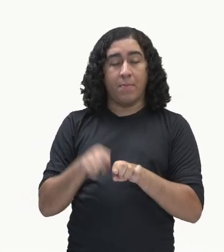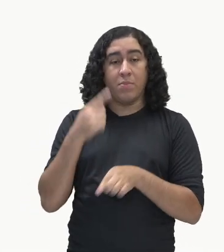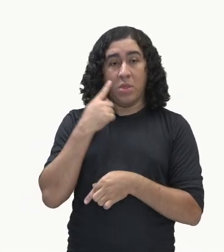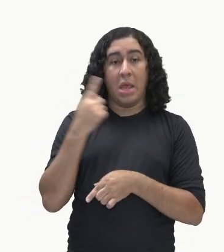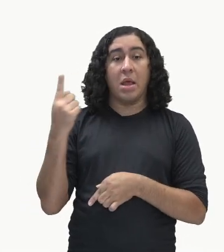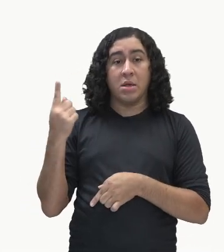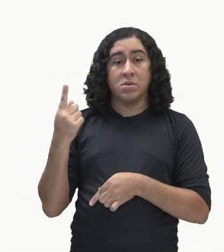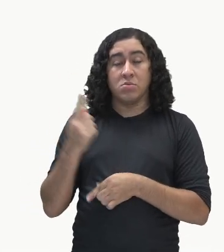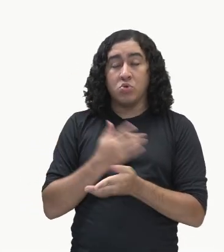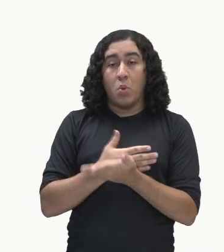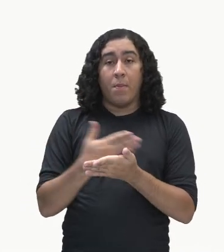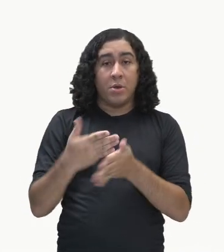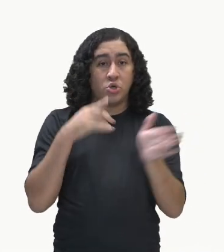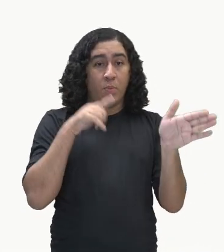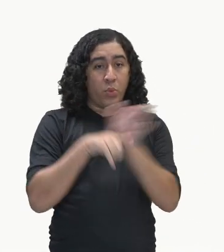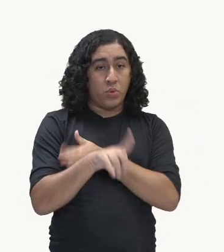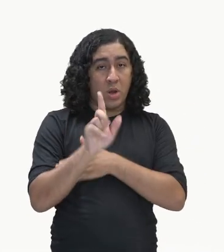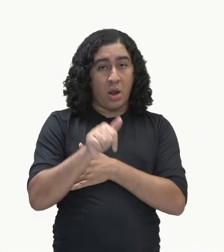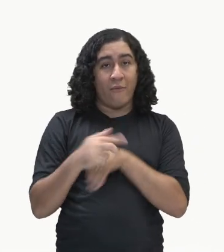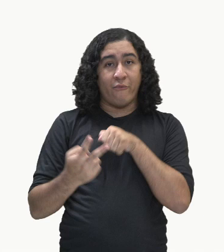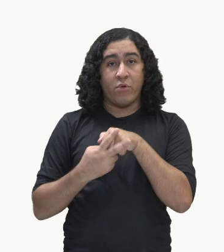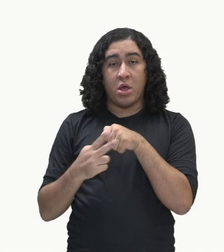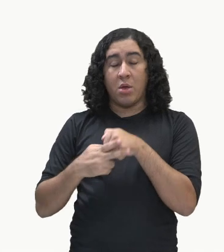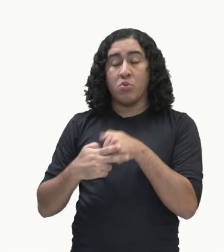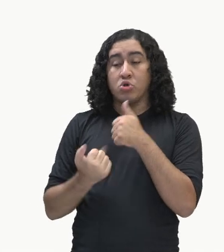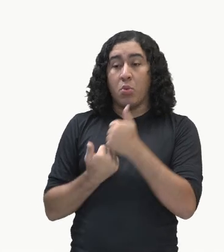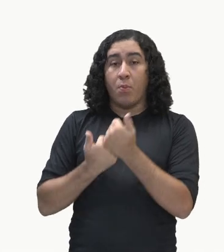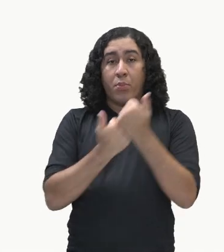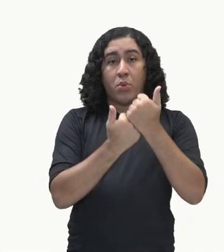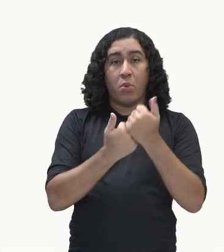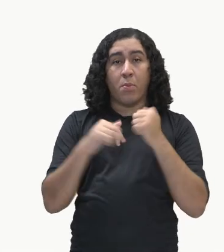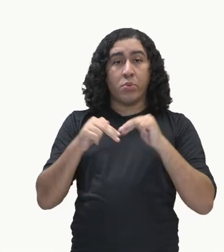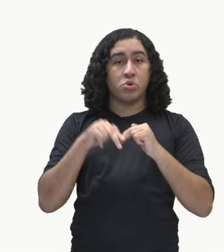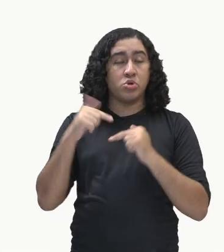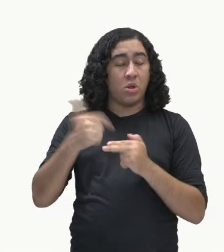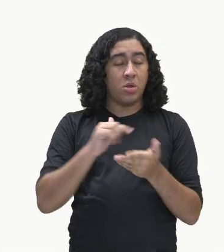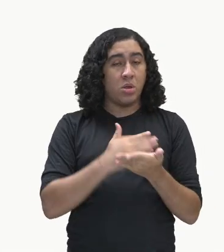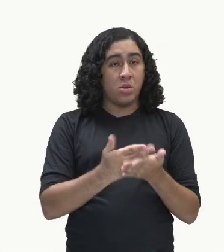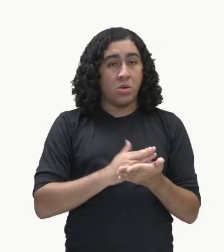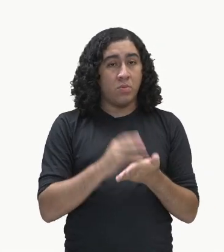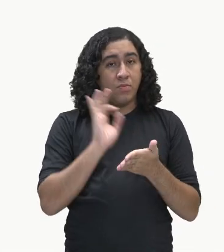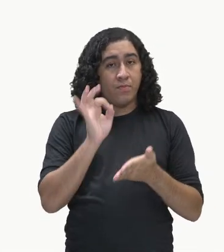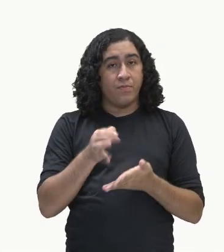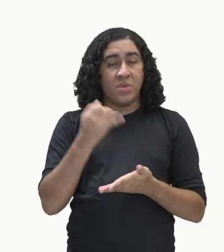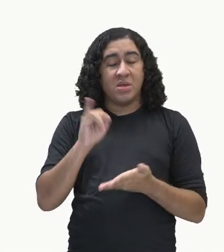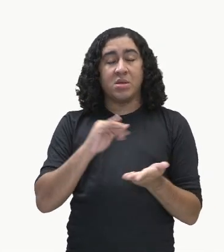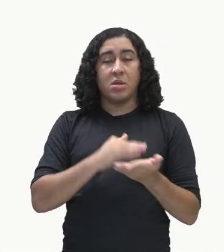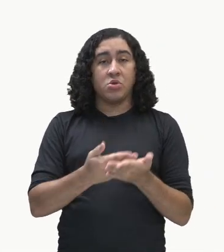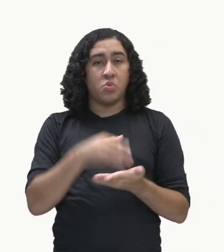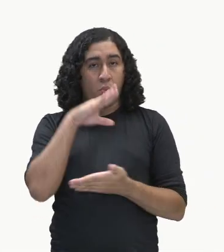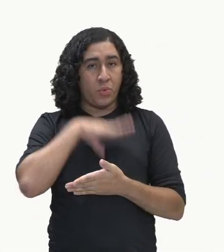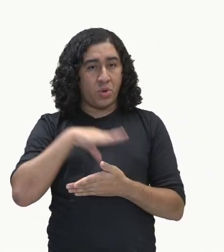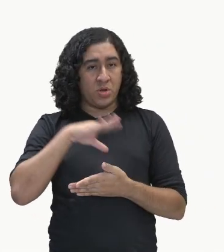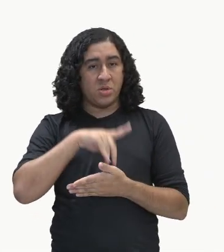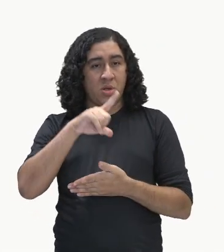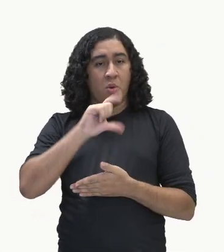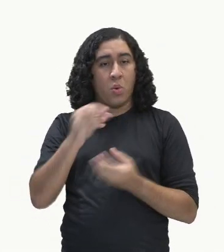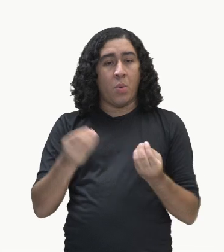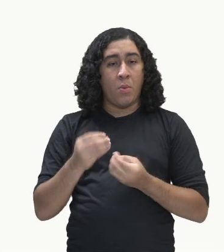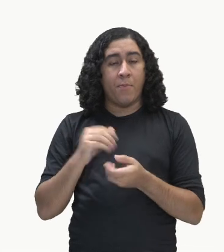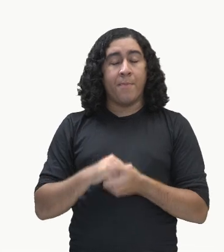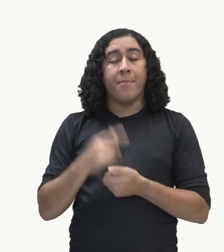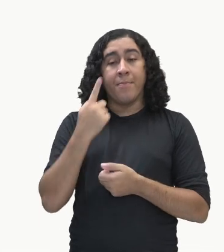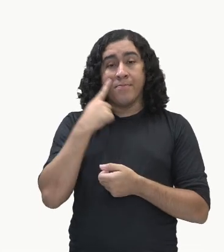de pergunta, ele é verbo auxiliar. Portanto, ele não tem tradução. Se a gente for traduzir na língua portuguesa, ficaria a partir daqui, ó. Olha